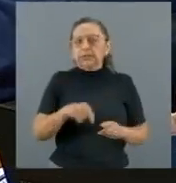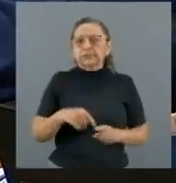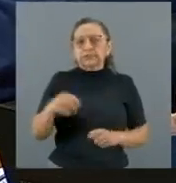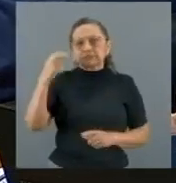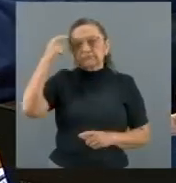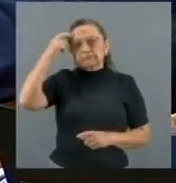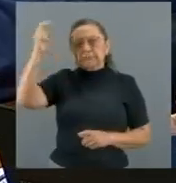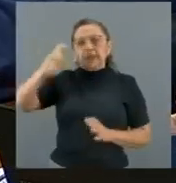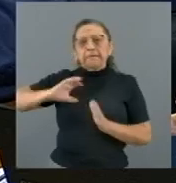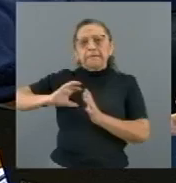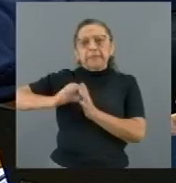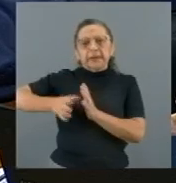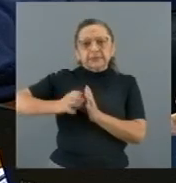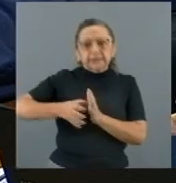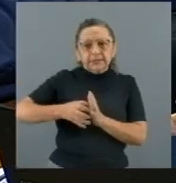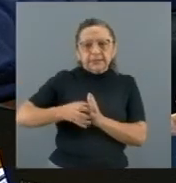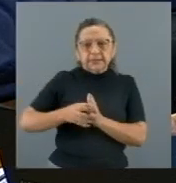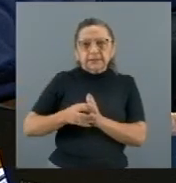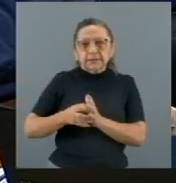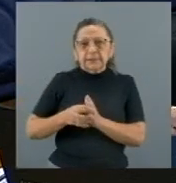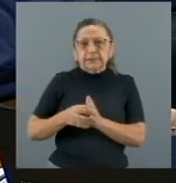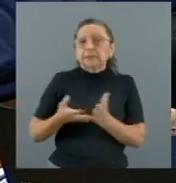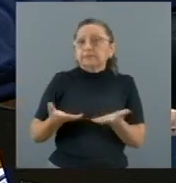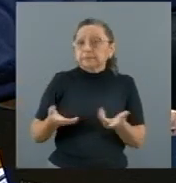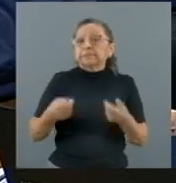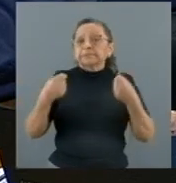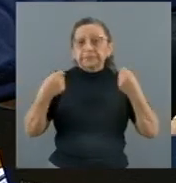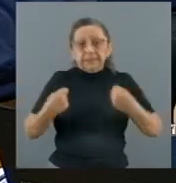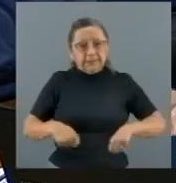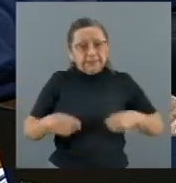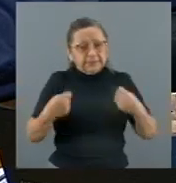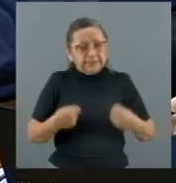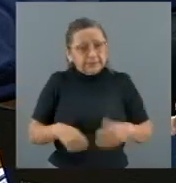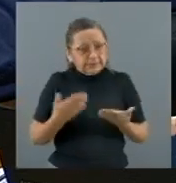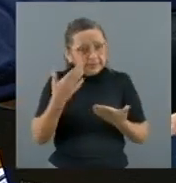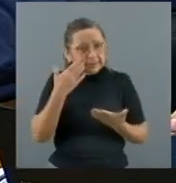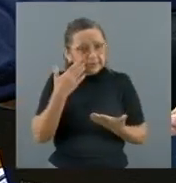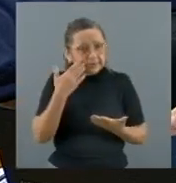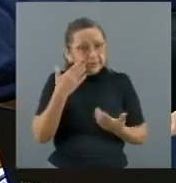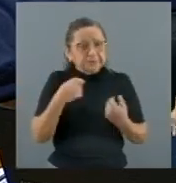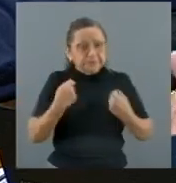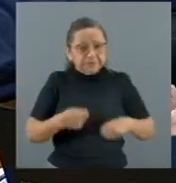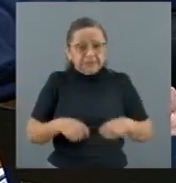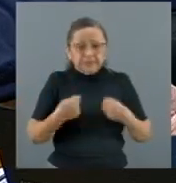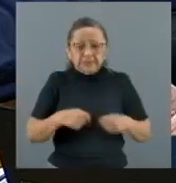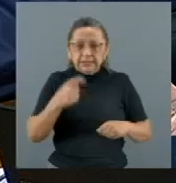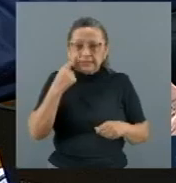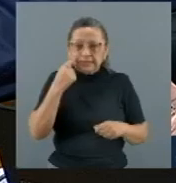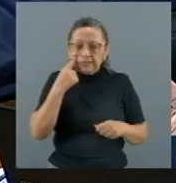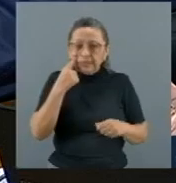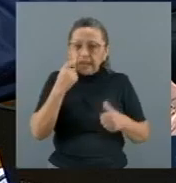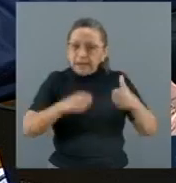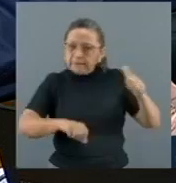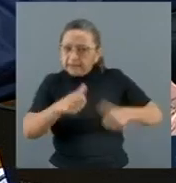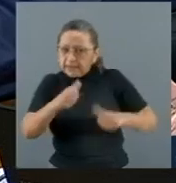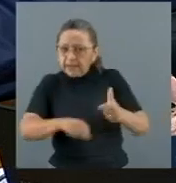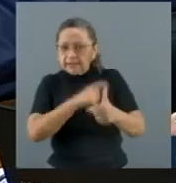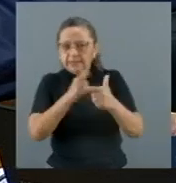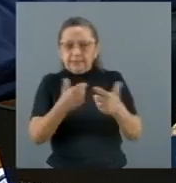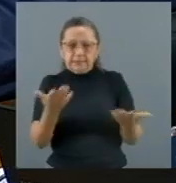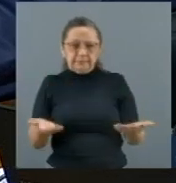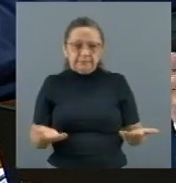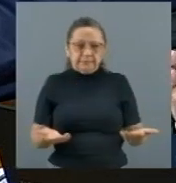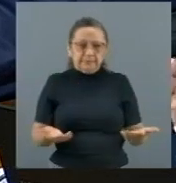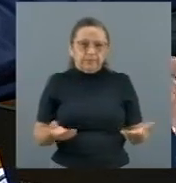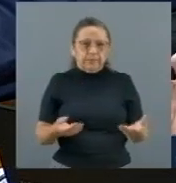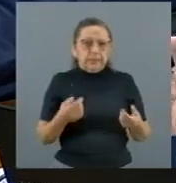partidária, ela precisa ser, pelo bem da democracia, revisitada.